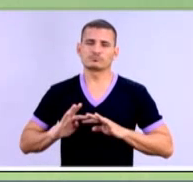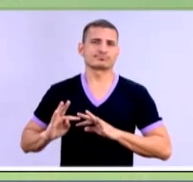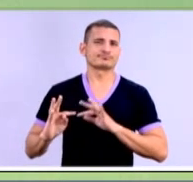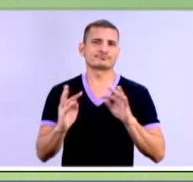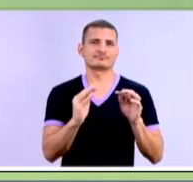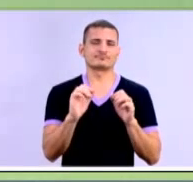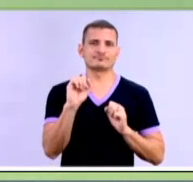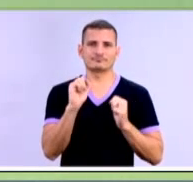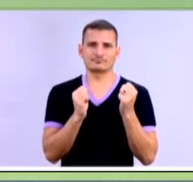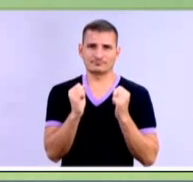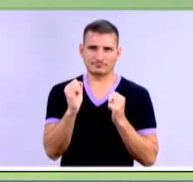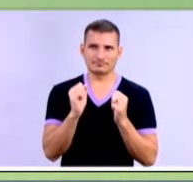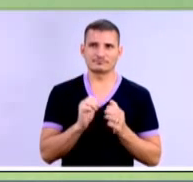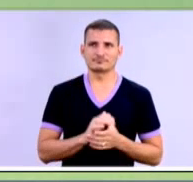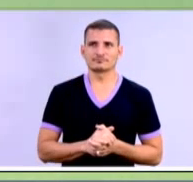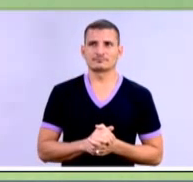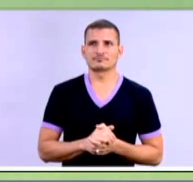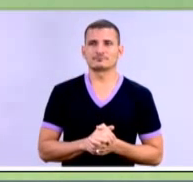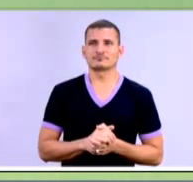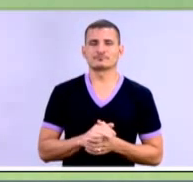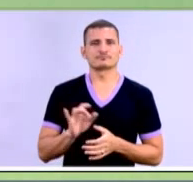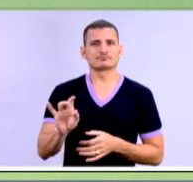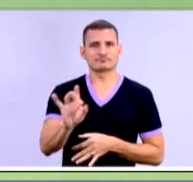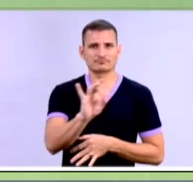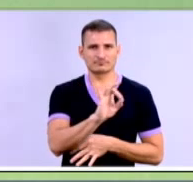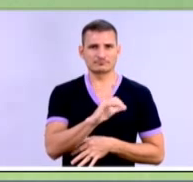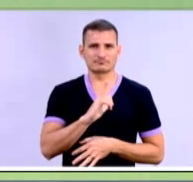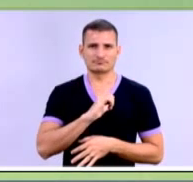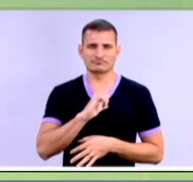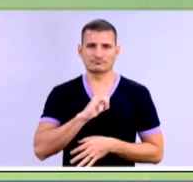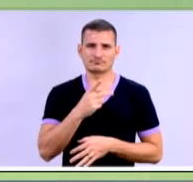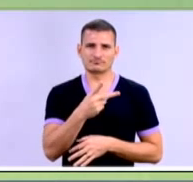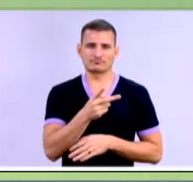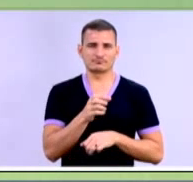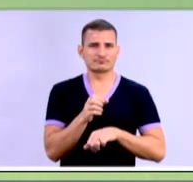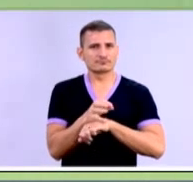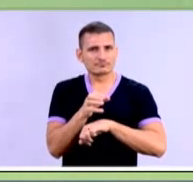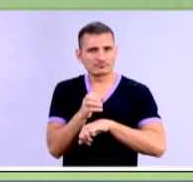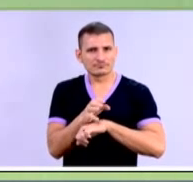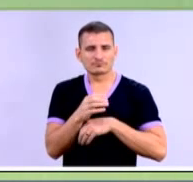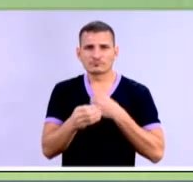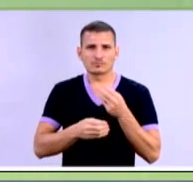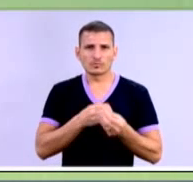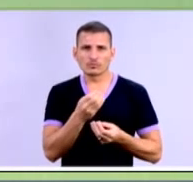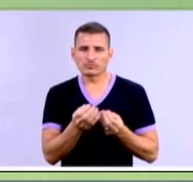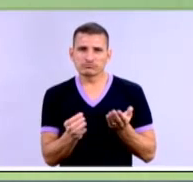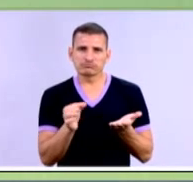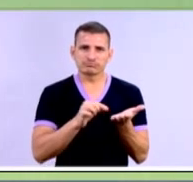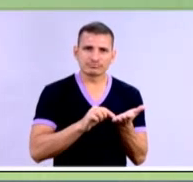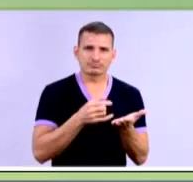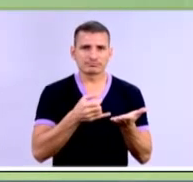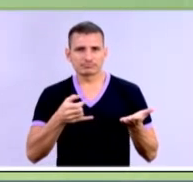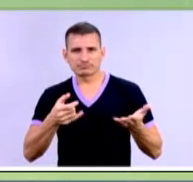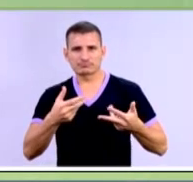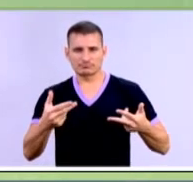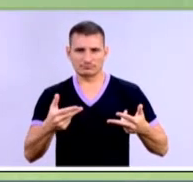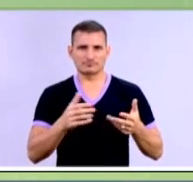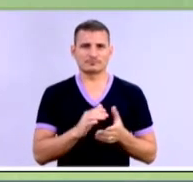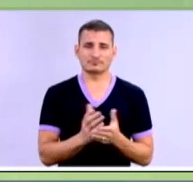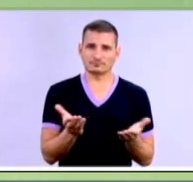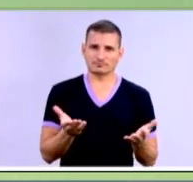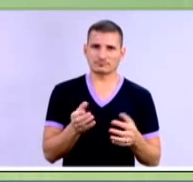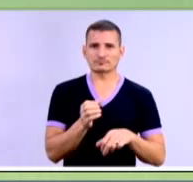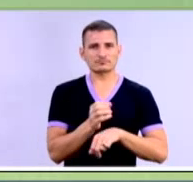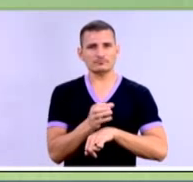para um. Cada um fornecia orientação quanto à instalação do seu tipo de cabo. Então, agora, a orientação ela